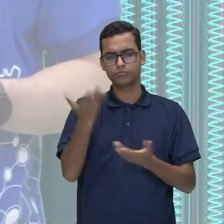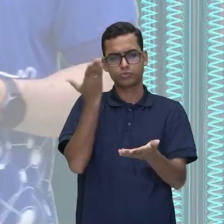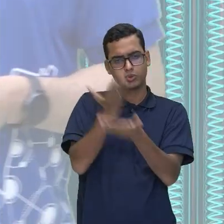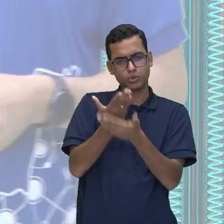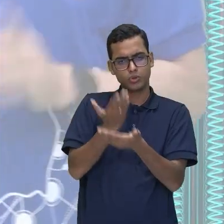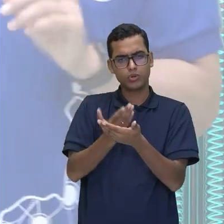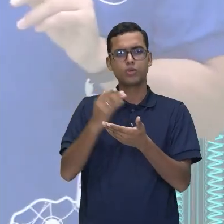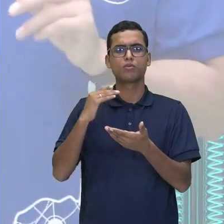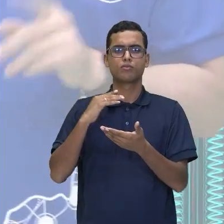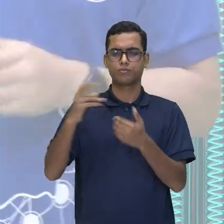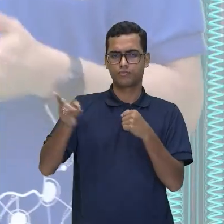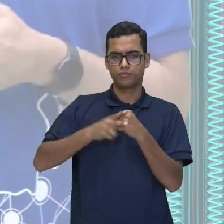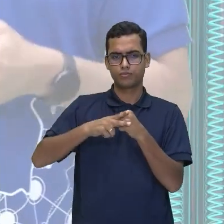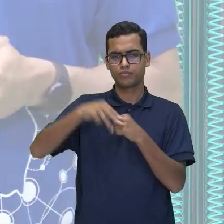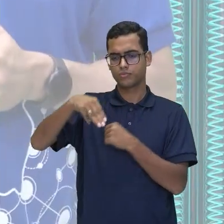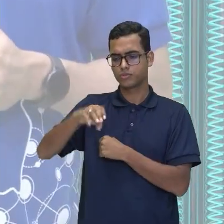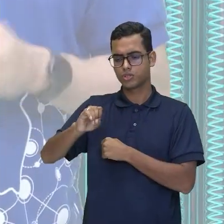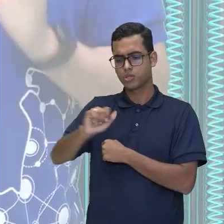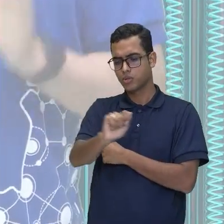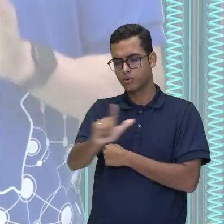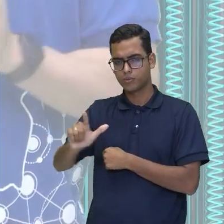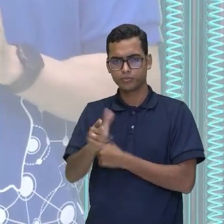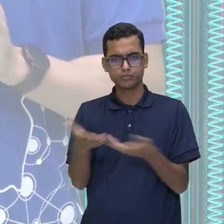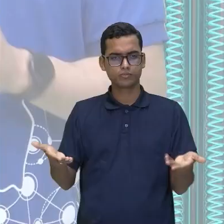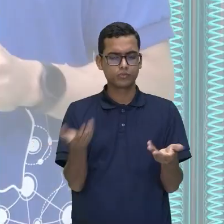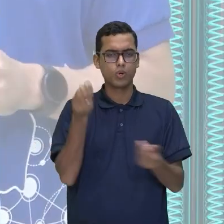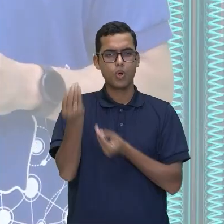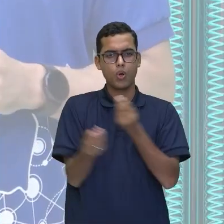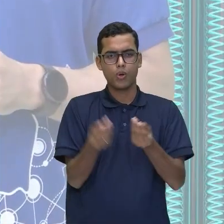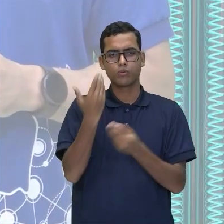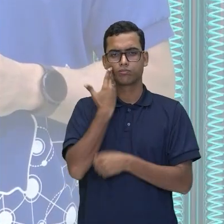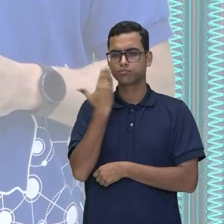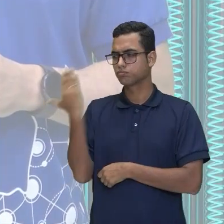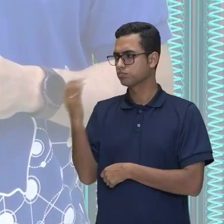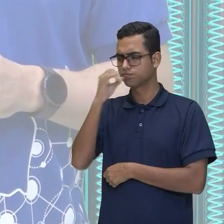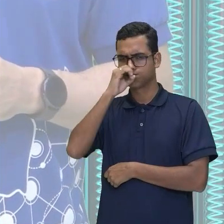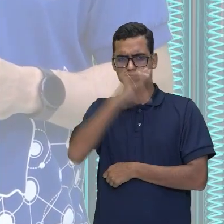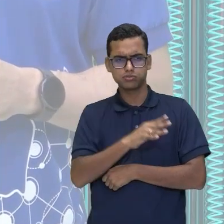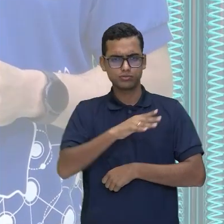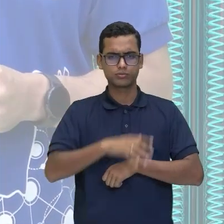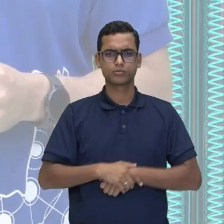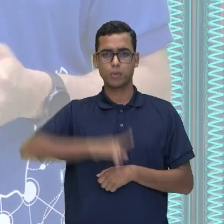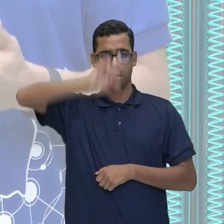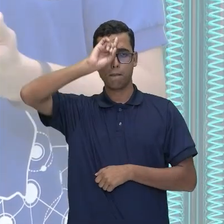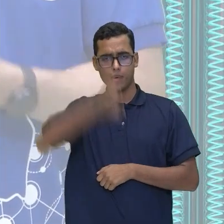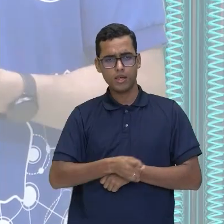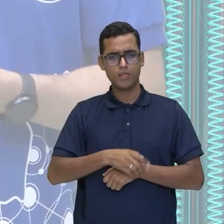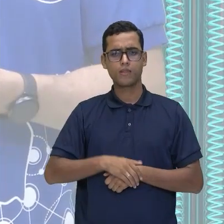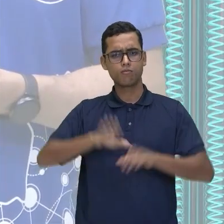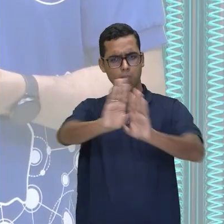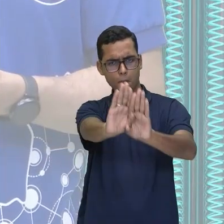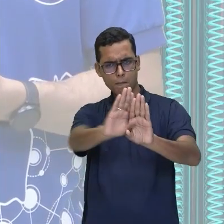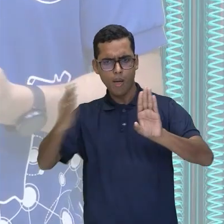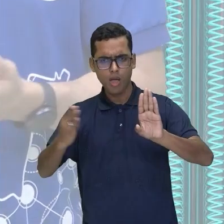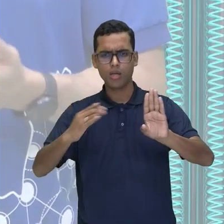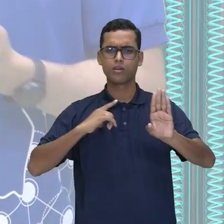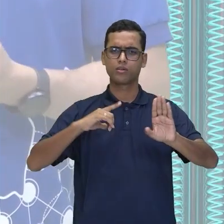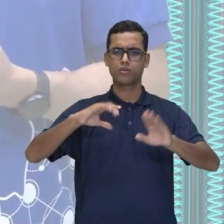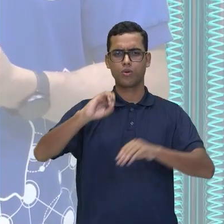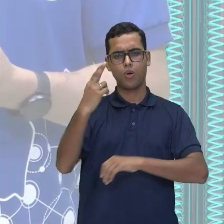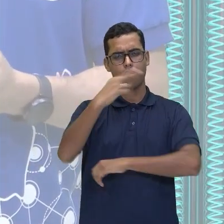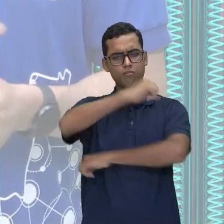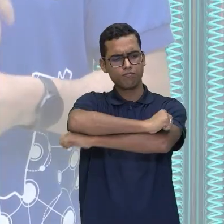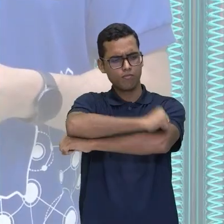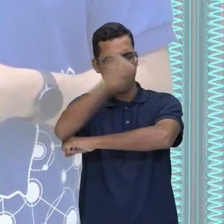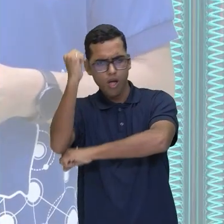can. Olha só, a forma rude. Open the window. Abra a porta. Eu estou dando uma ordem, estou sendo enfático. Abra a janela.